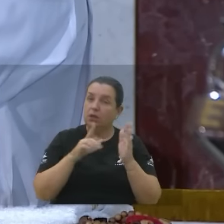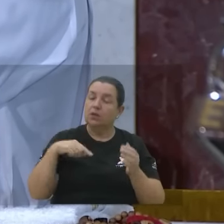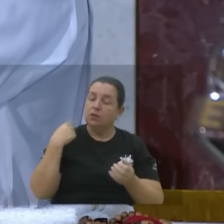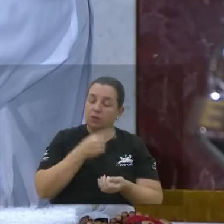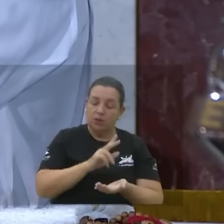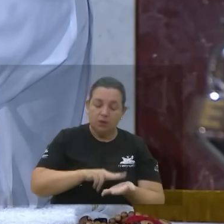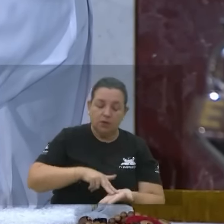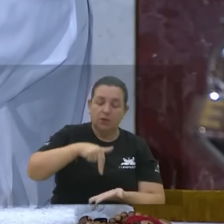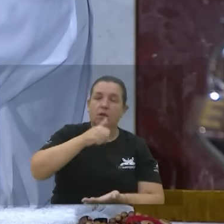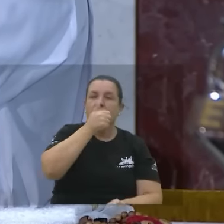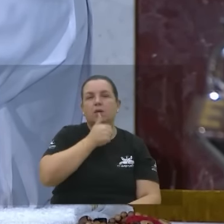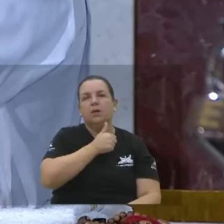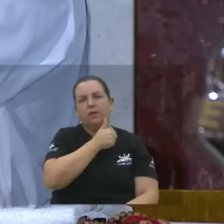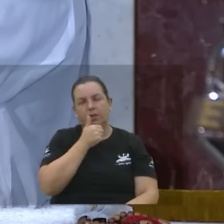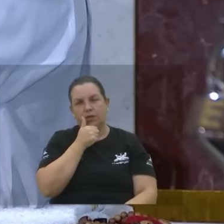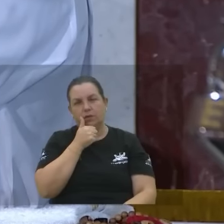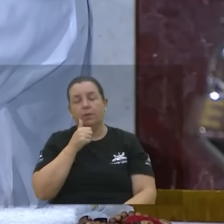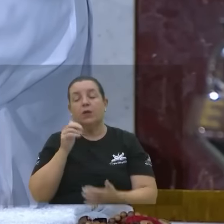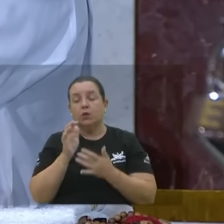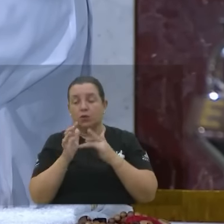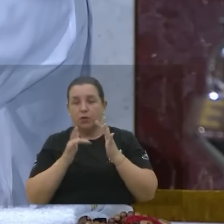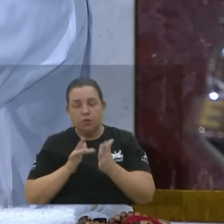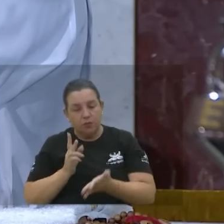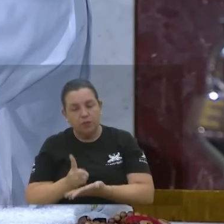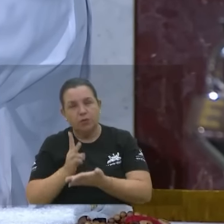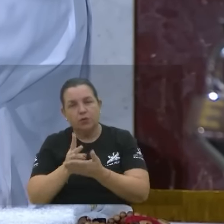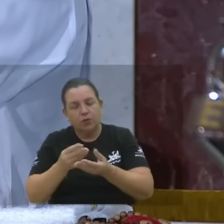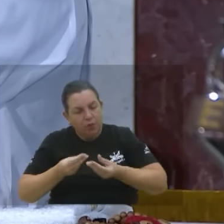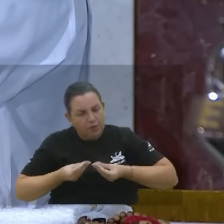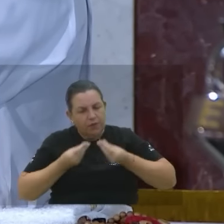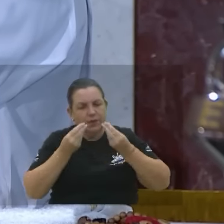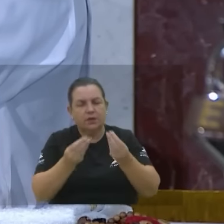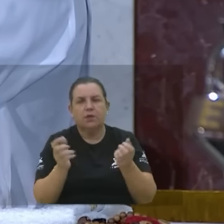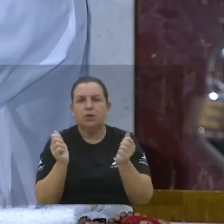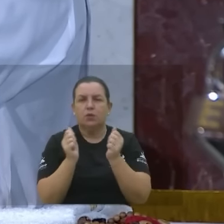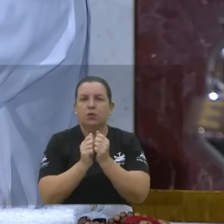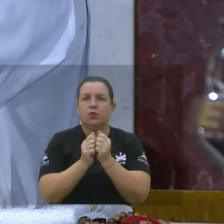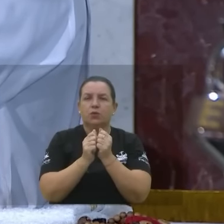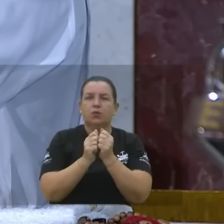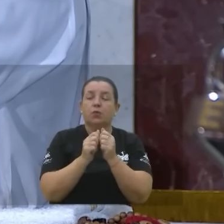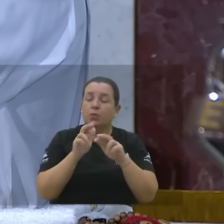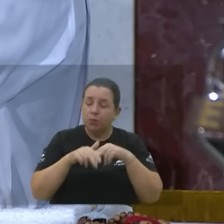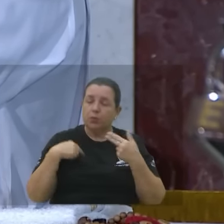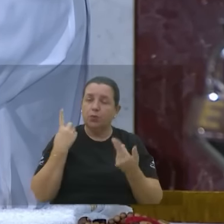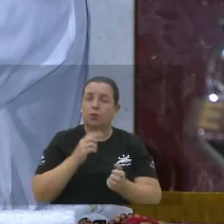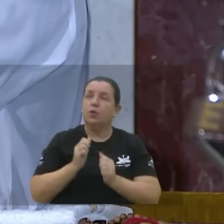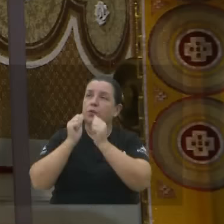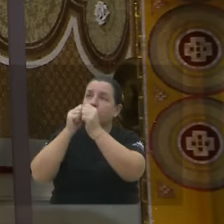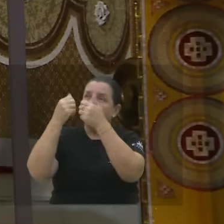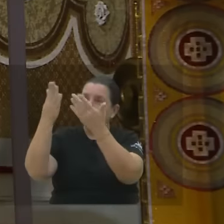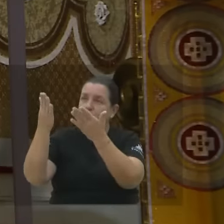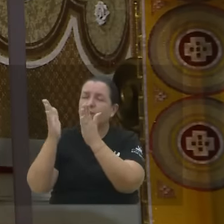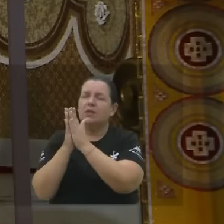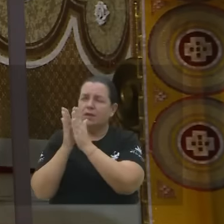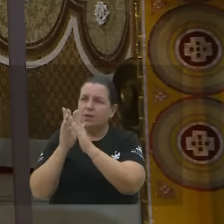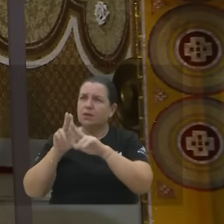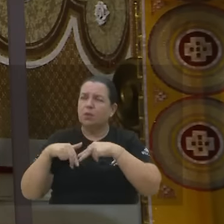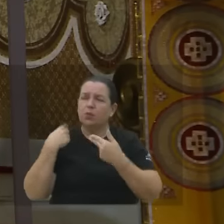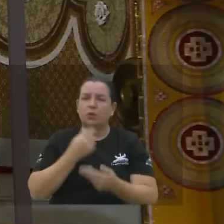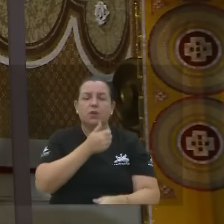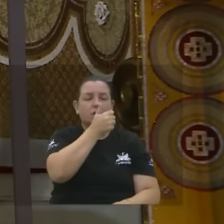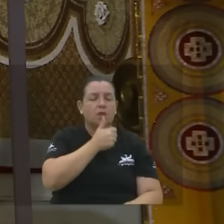imolado. Ele continua a oferecer-se por nós e junto de vós é nosso eterno intercessor. Imolado já